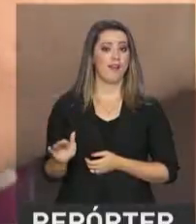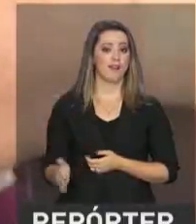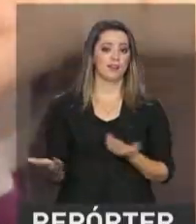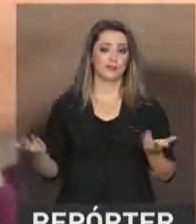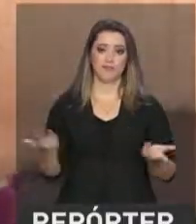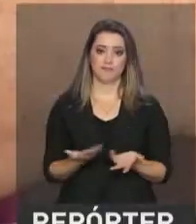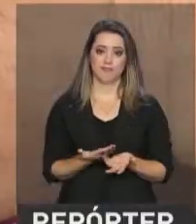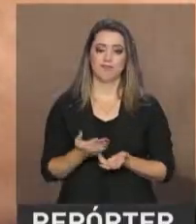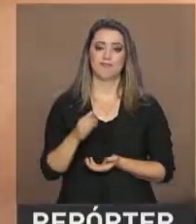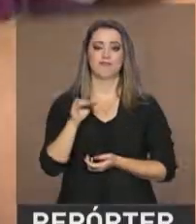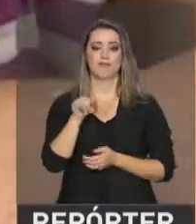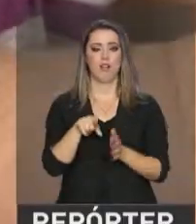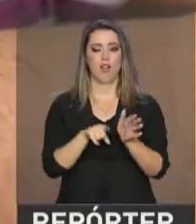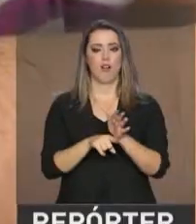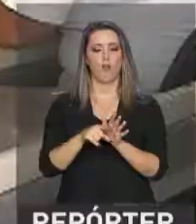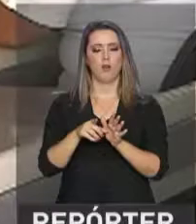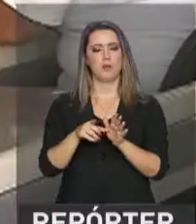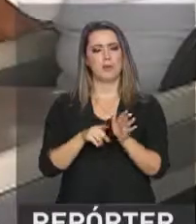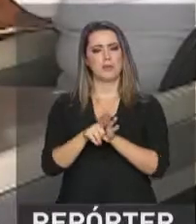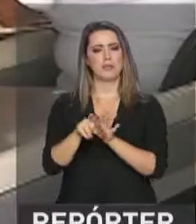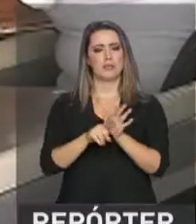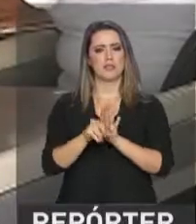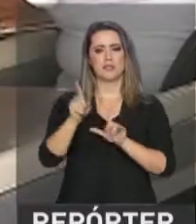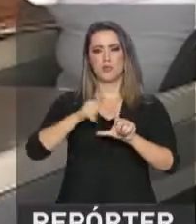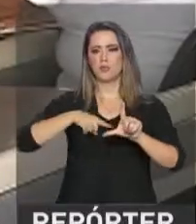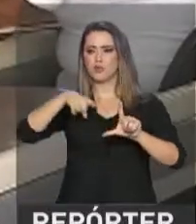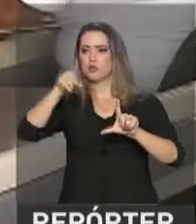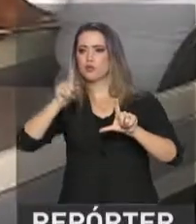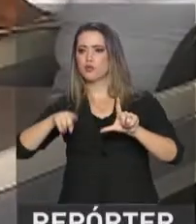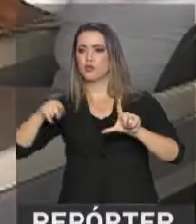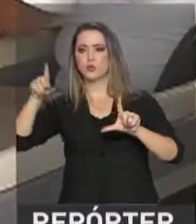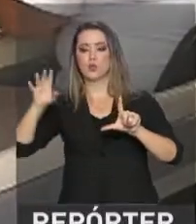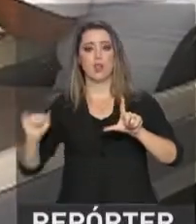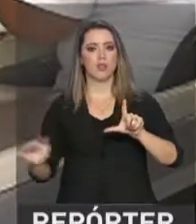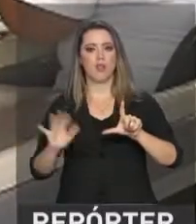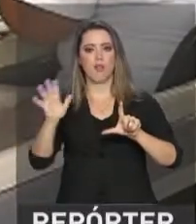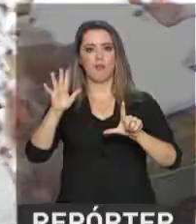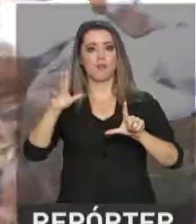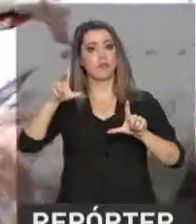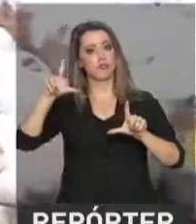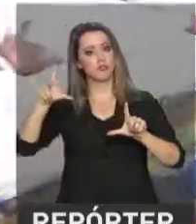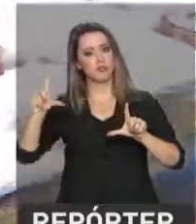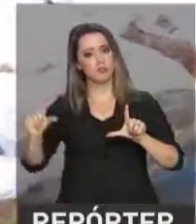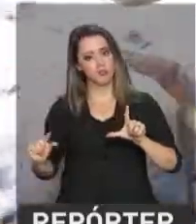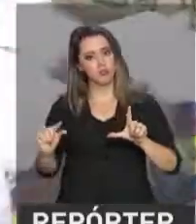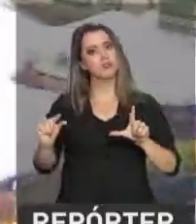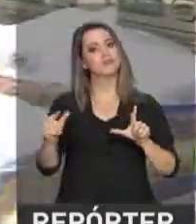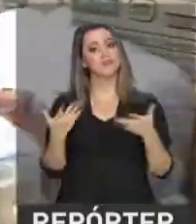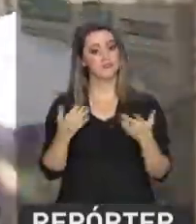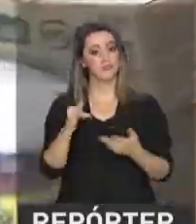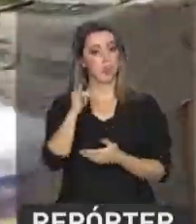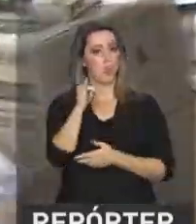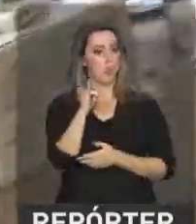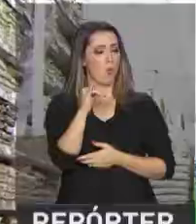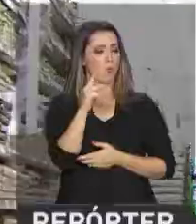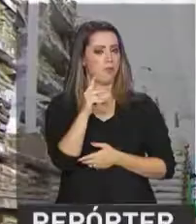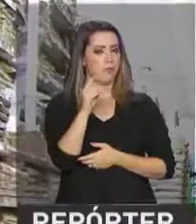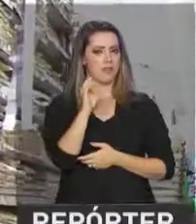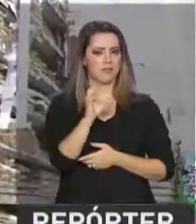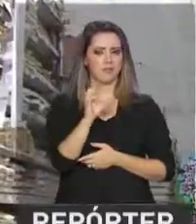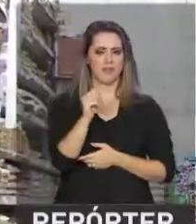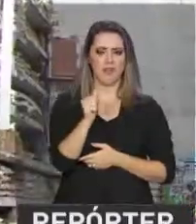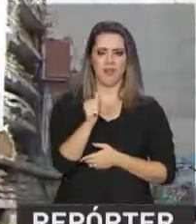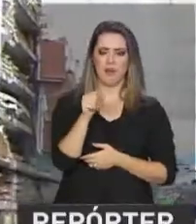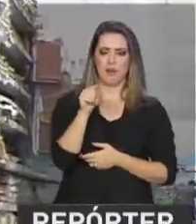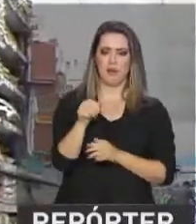o índice que mede a inflação oficial do país desacelerou de dezembro para janeiro o ipc a fechou o primeiro mês do ano com